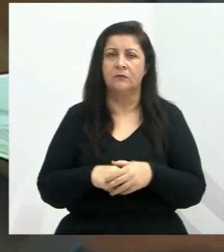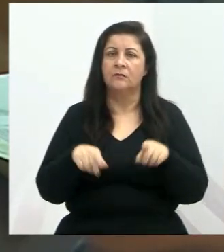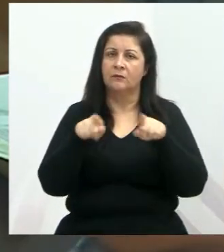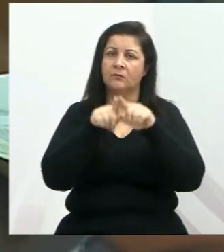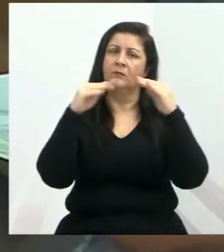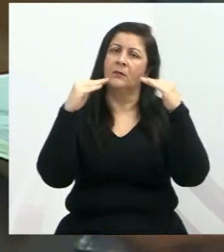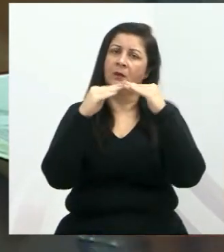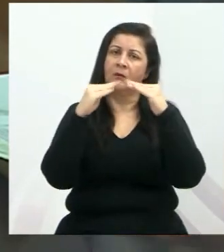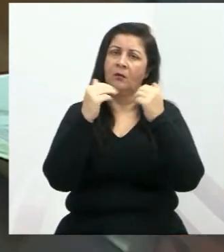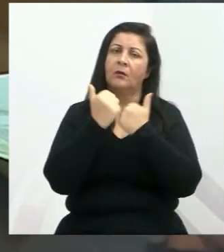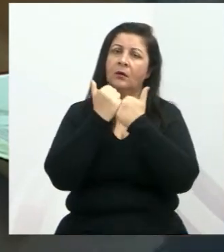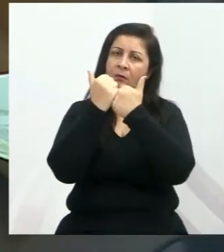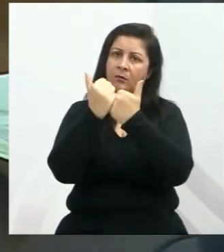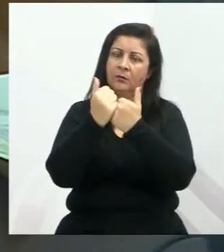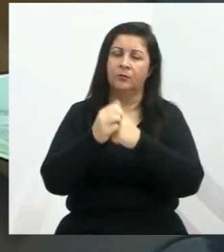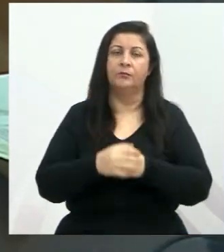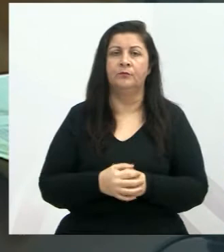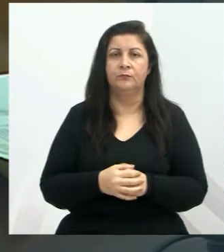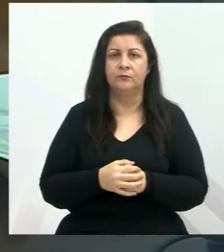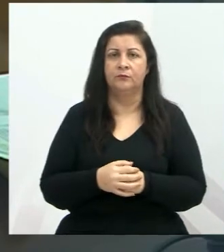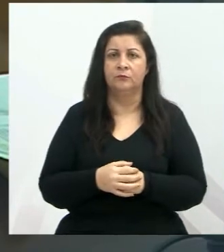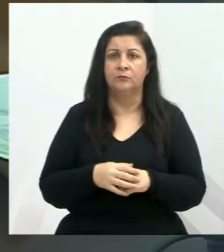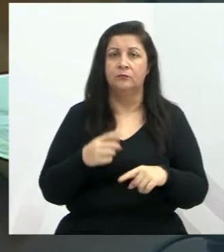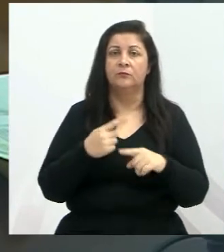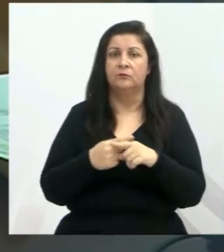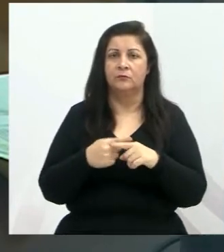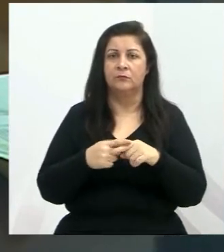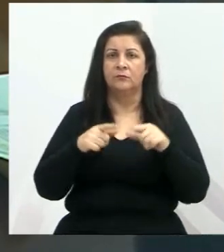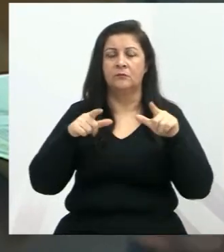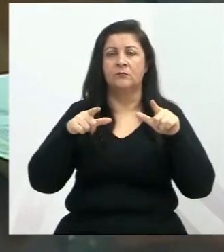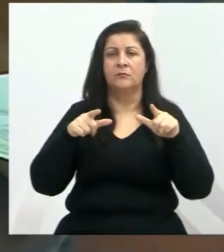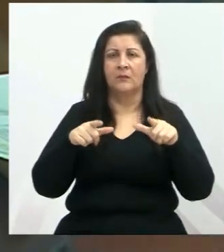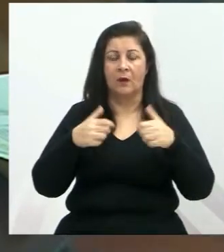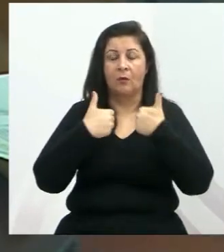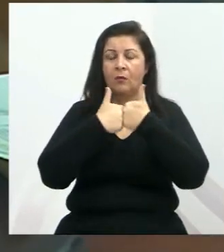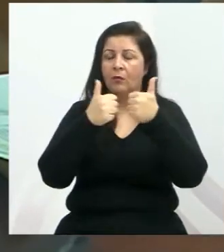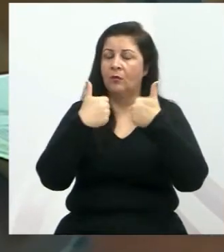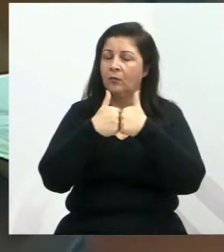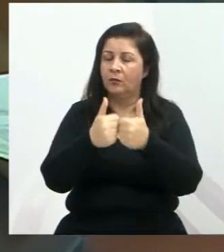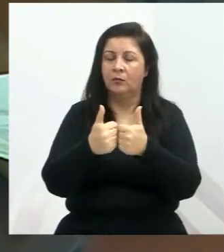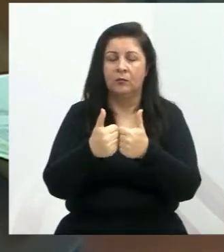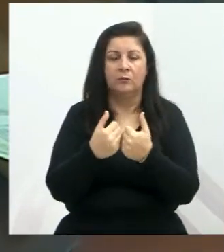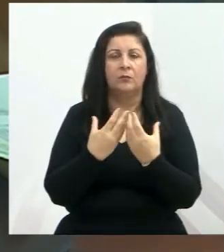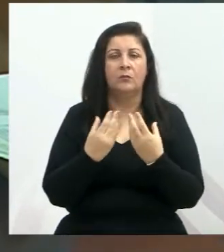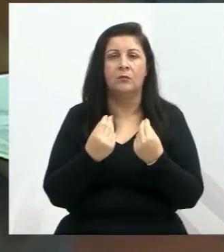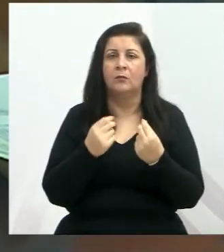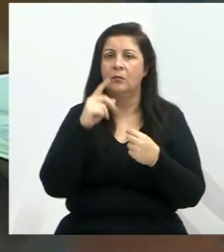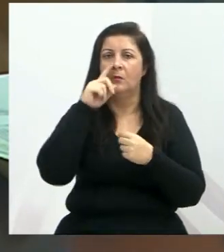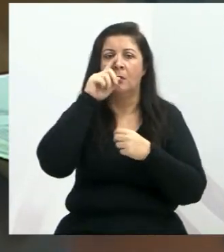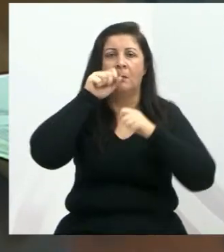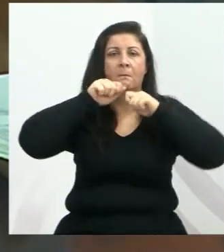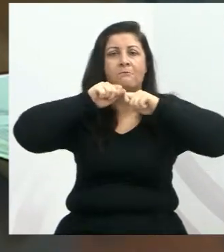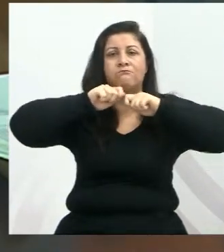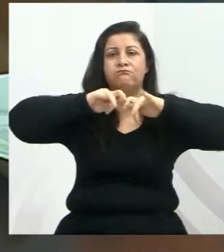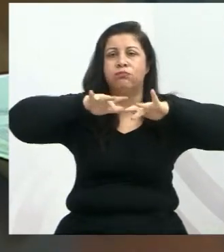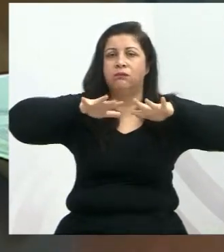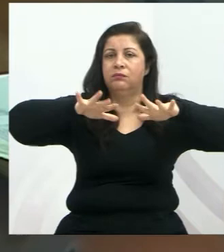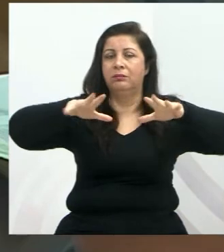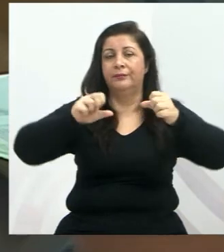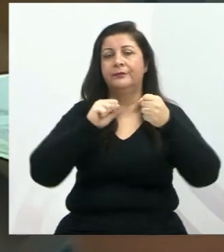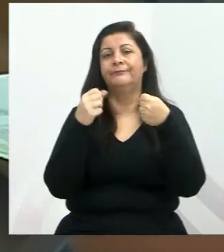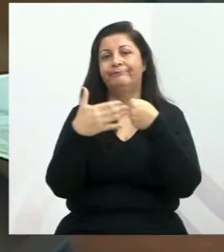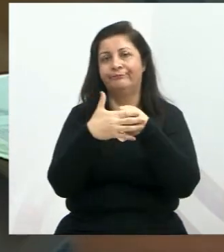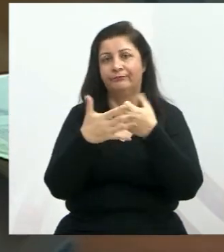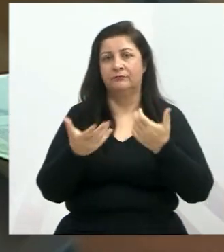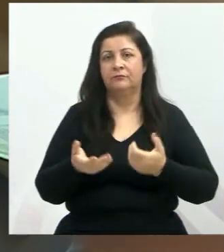pedido porque é um local que, quando cheio, é propício para a proliferação do coronavírus,